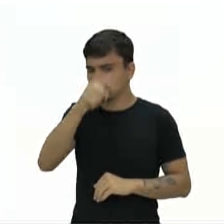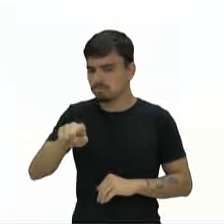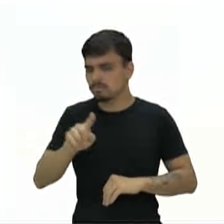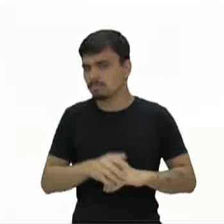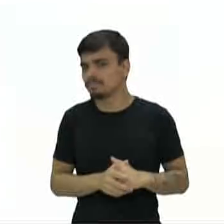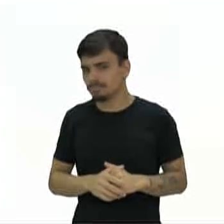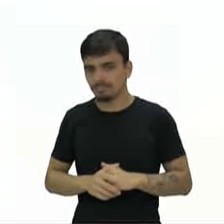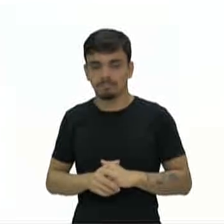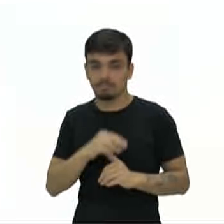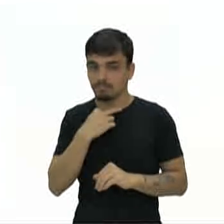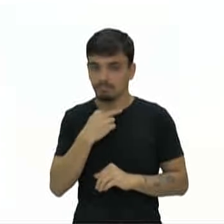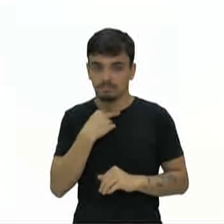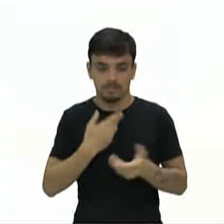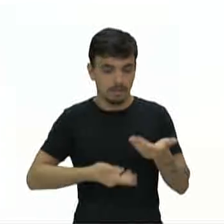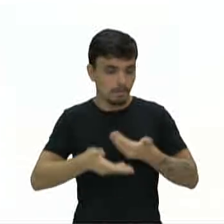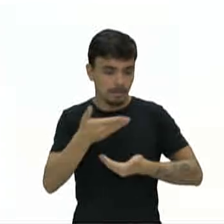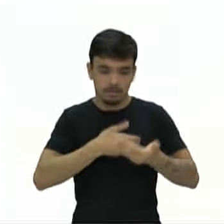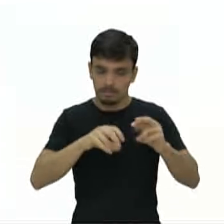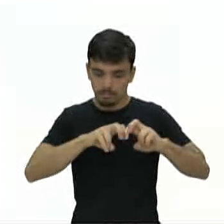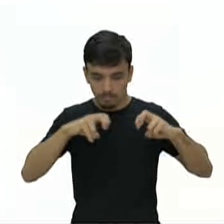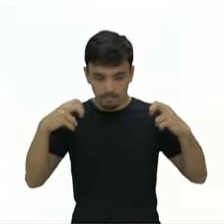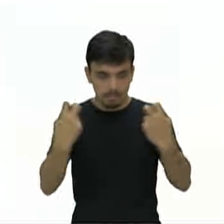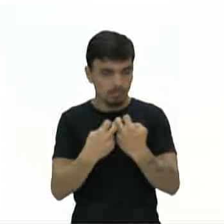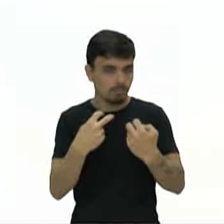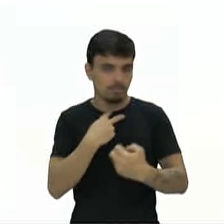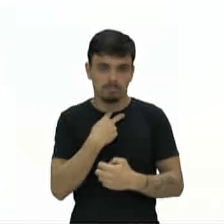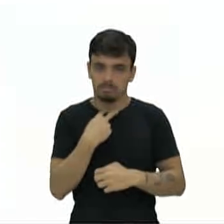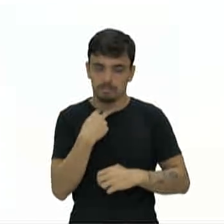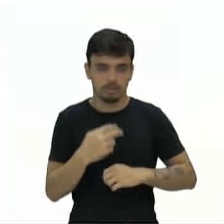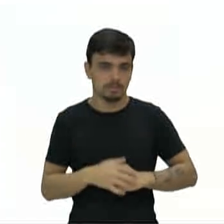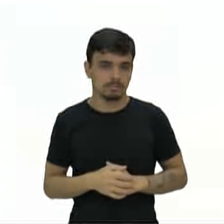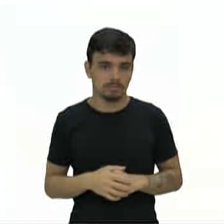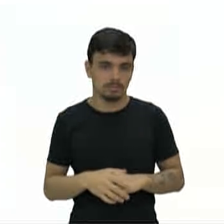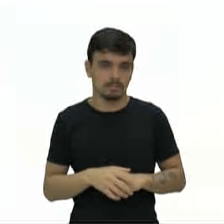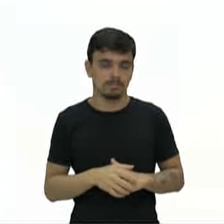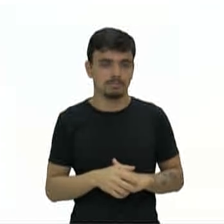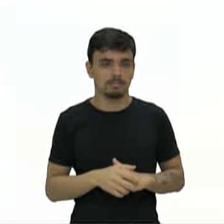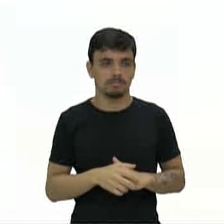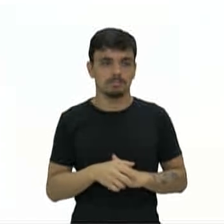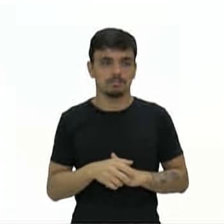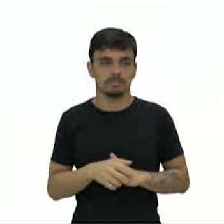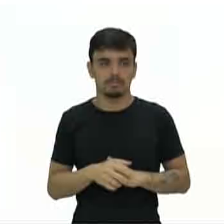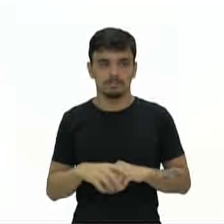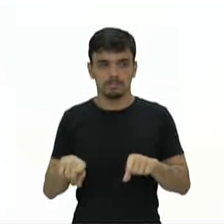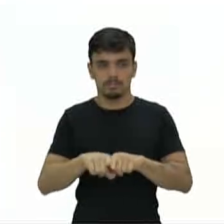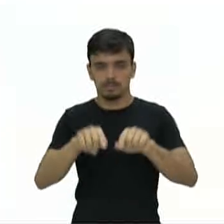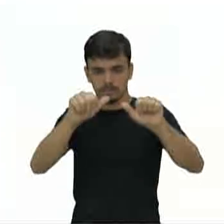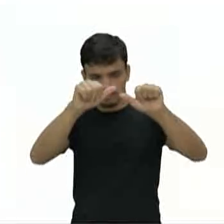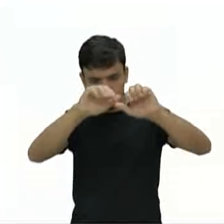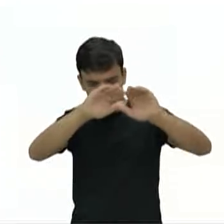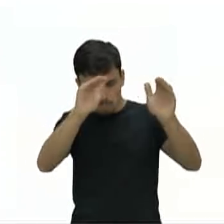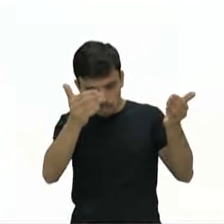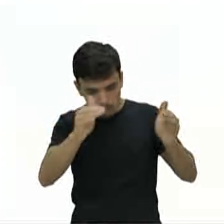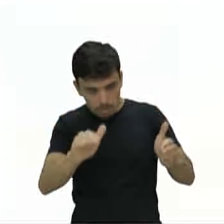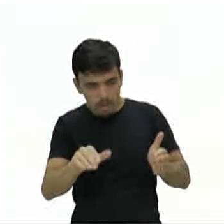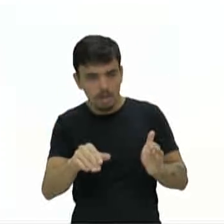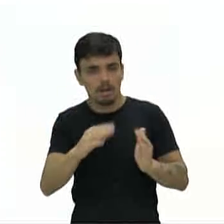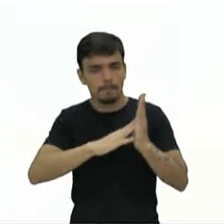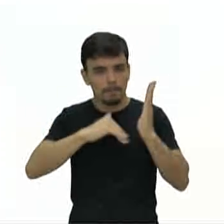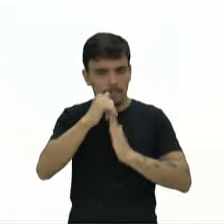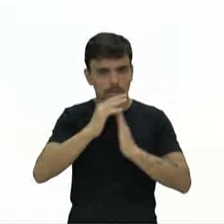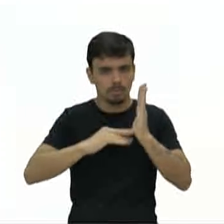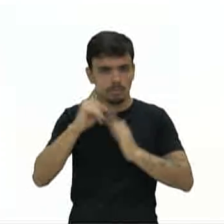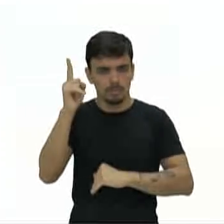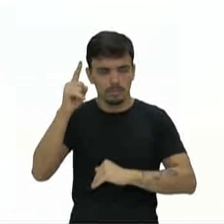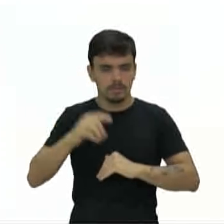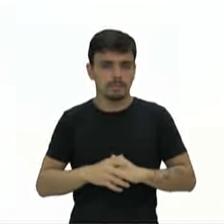brincadeira, sério, nem para participar na plateia pode. Vaso grego com pintura de um oplitodromos. O que é isso,